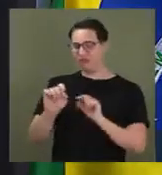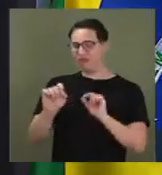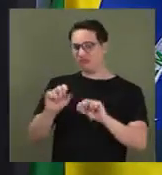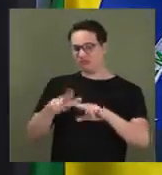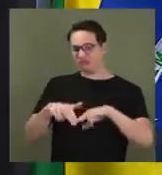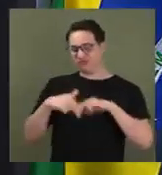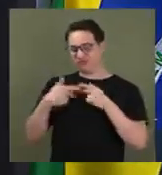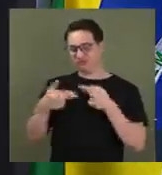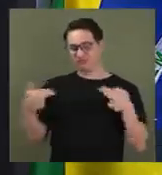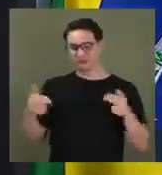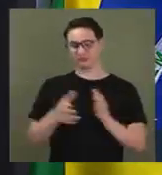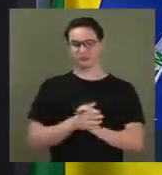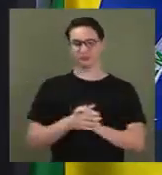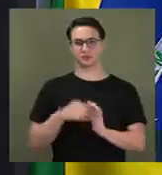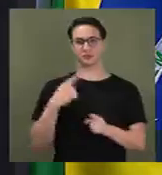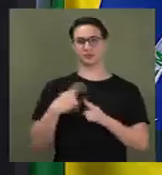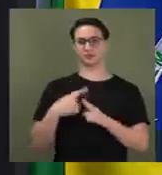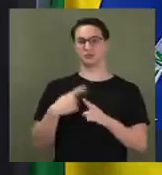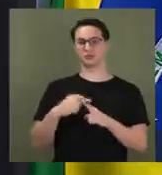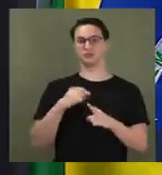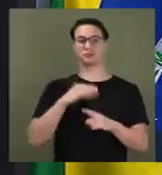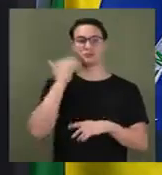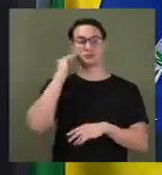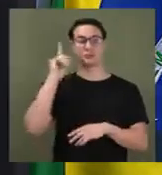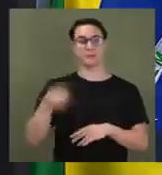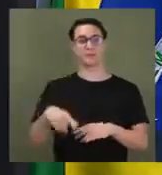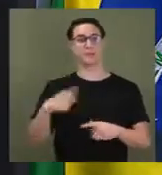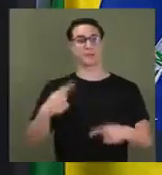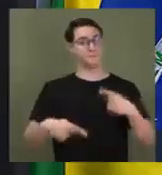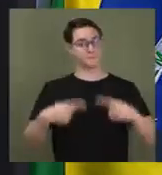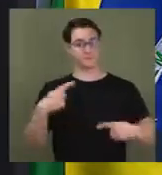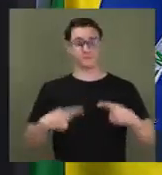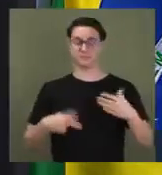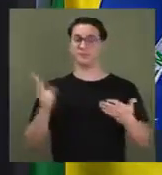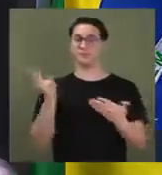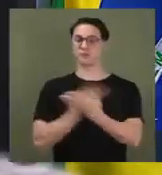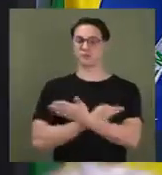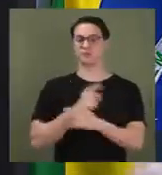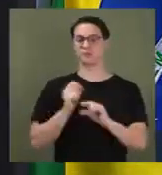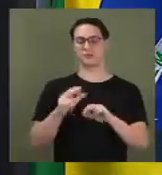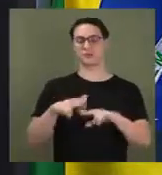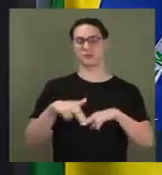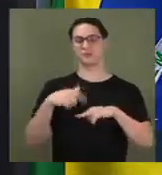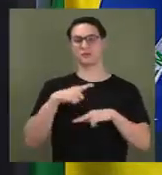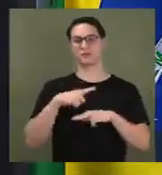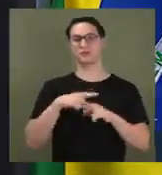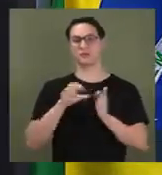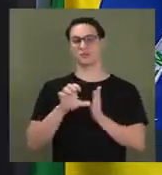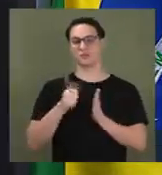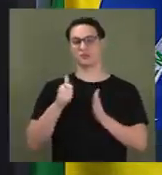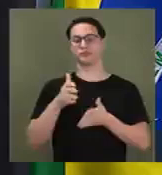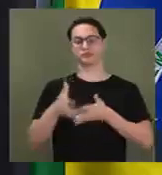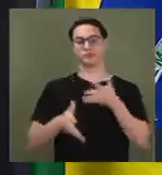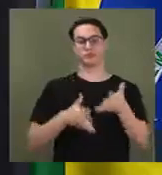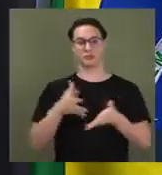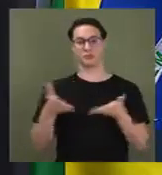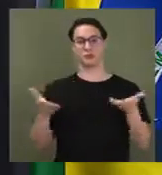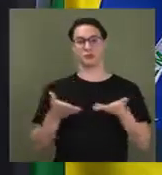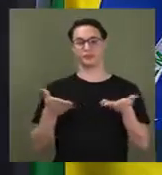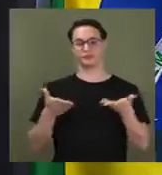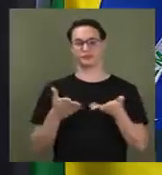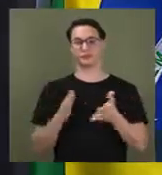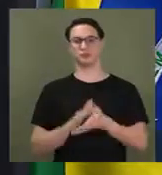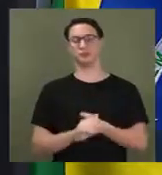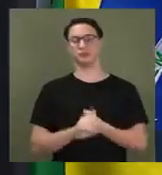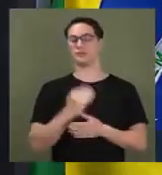circunstâncias, mas que entendiam que o debate poderia ser feito. E por isso aqui, na minha primeira fala, eu fiz